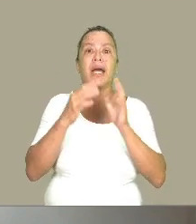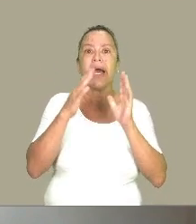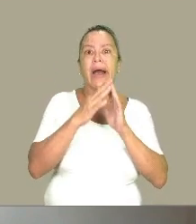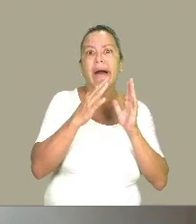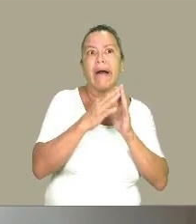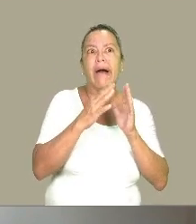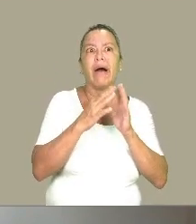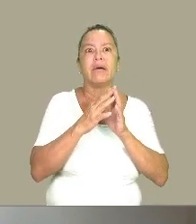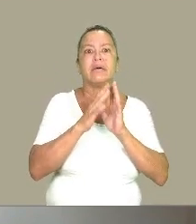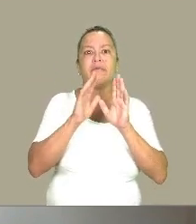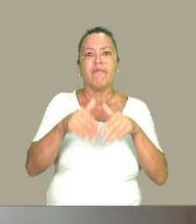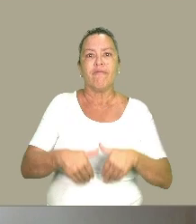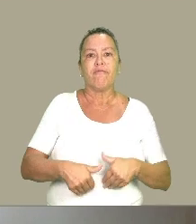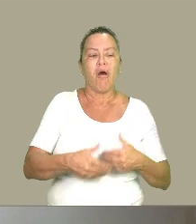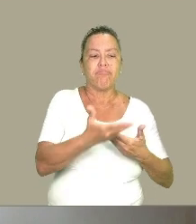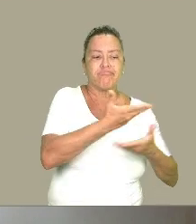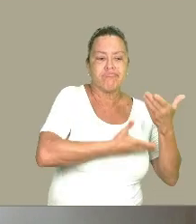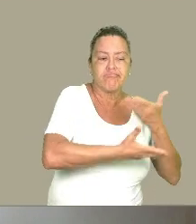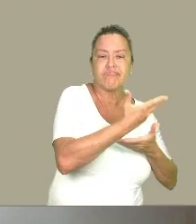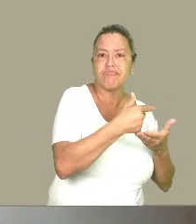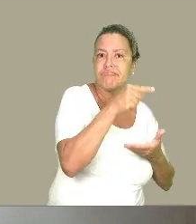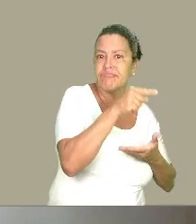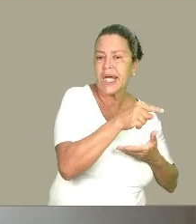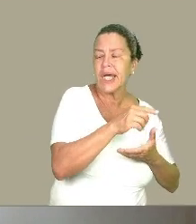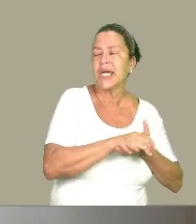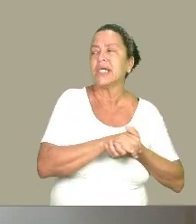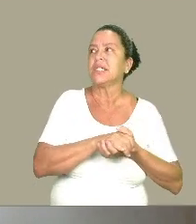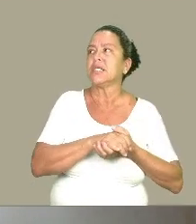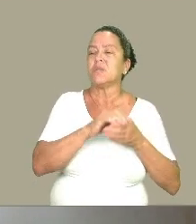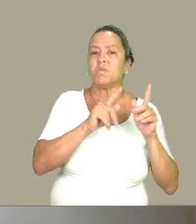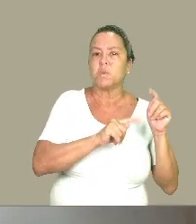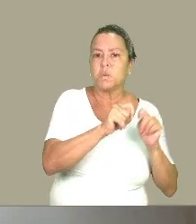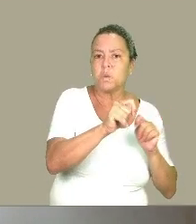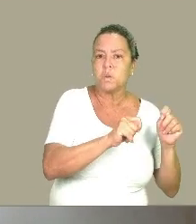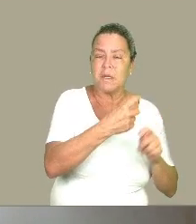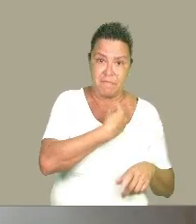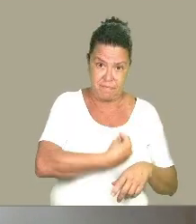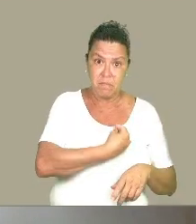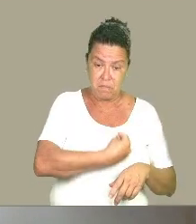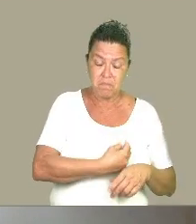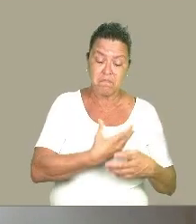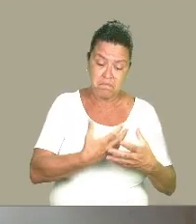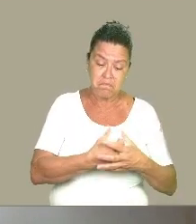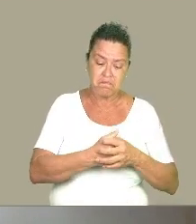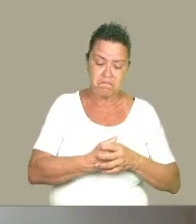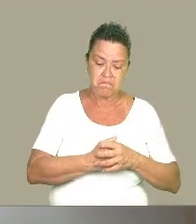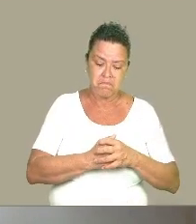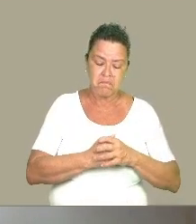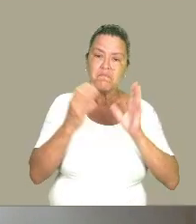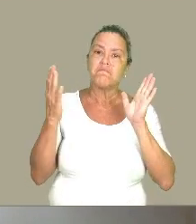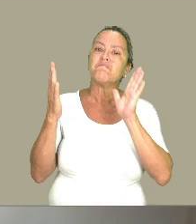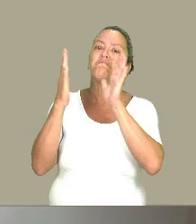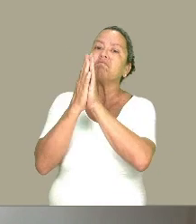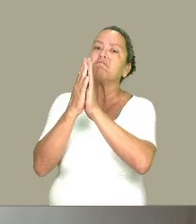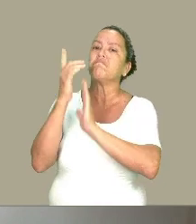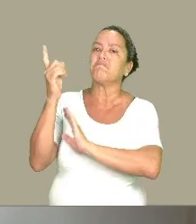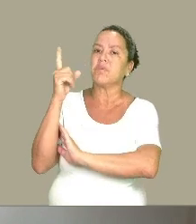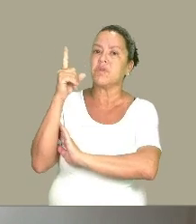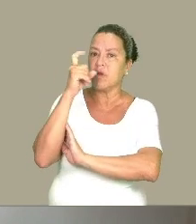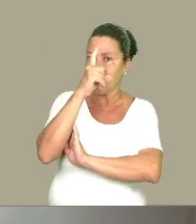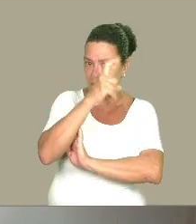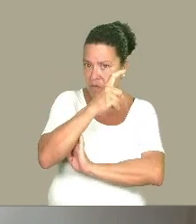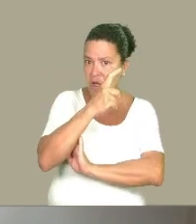a sua fome, a sua vida, a preservar a sua vida diante das dificuldades que a